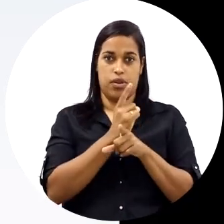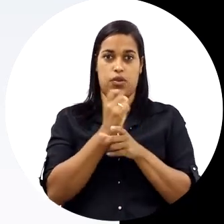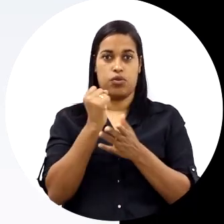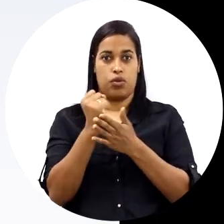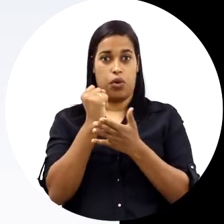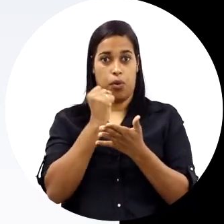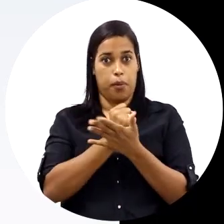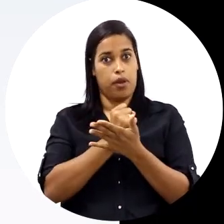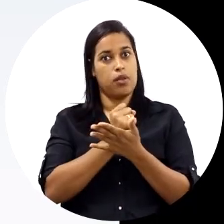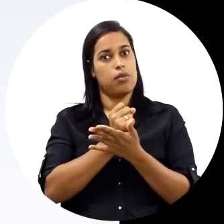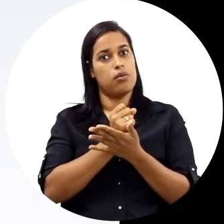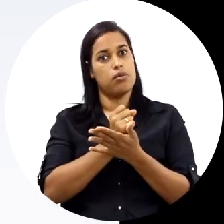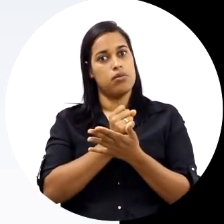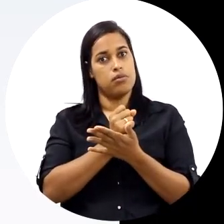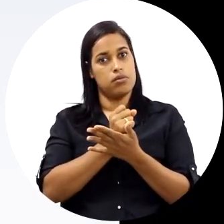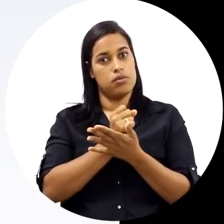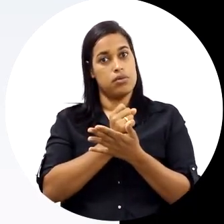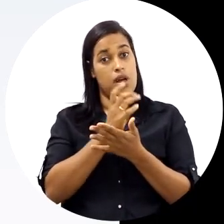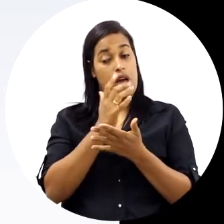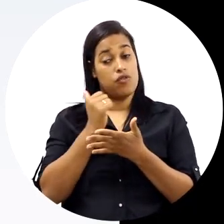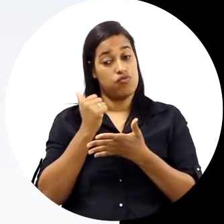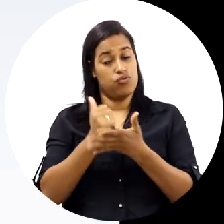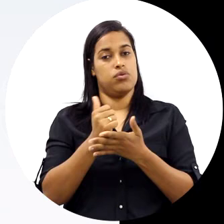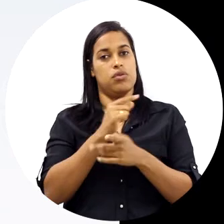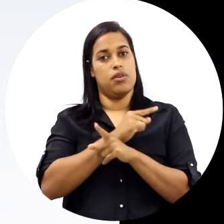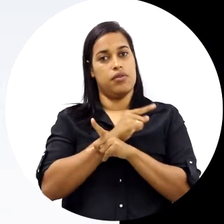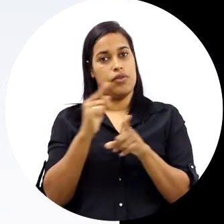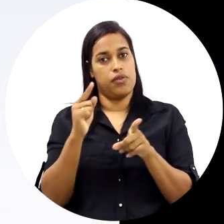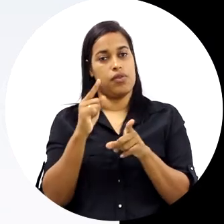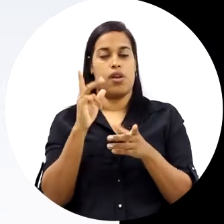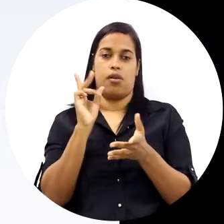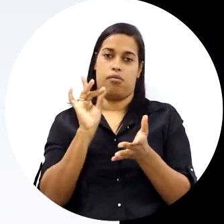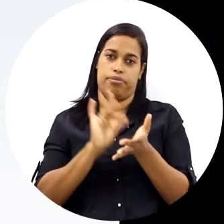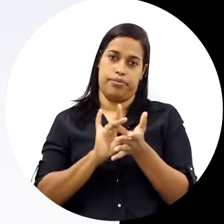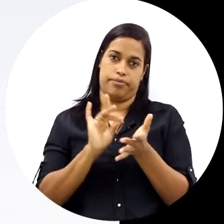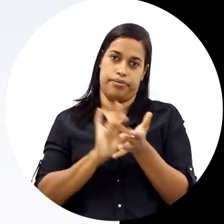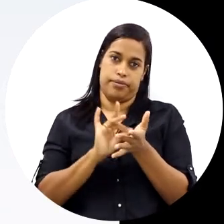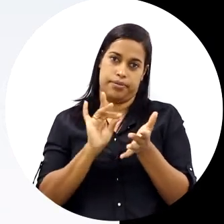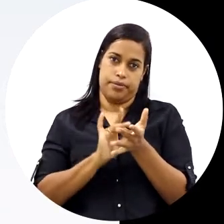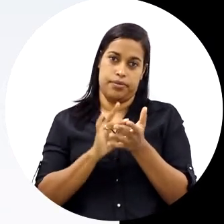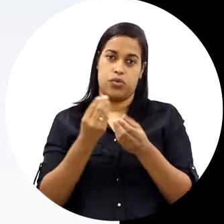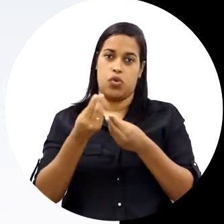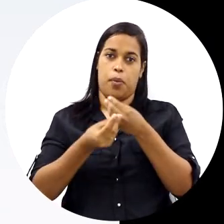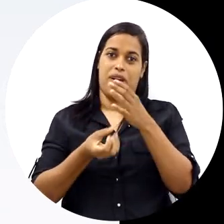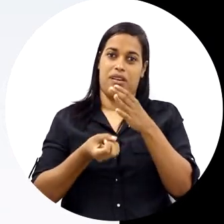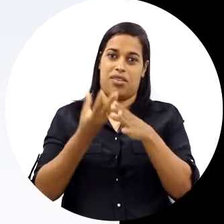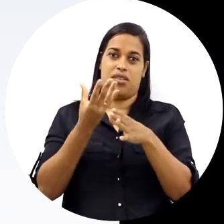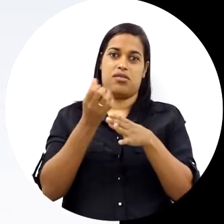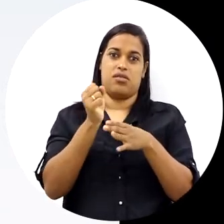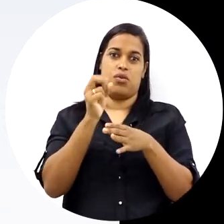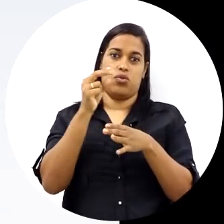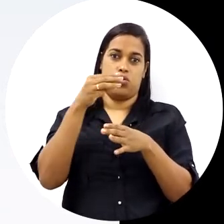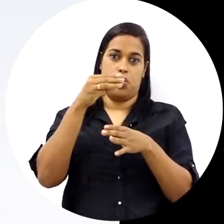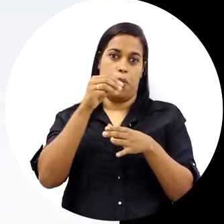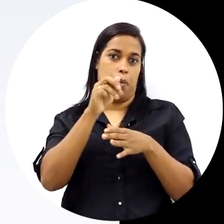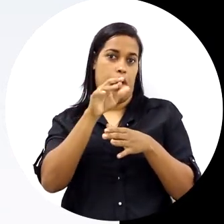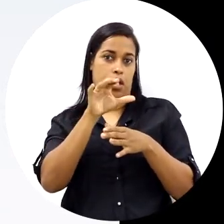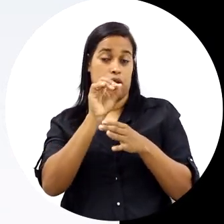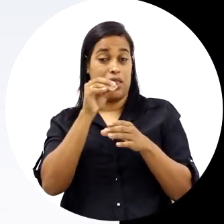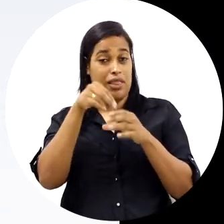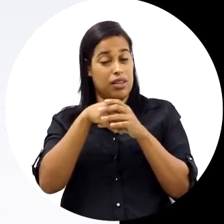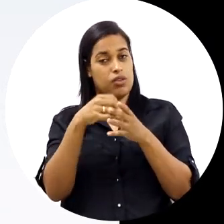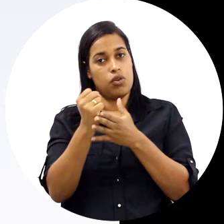documento. Então, isso é um recurso que auxilia você estar meio que automatizando essa questão da criação de um sumário dentro de um documento de